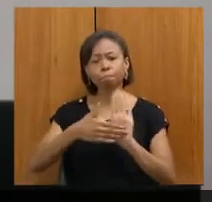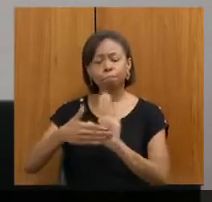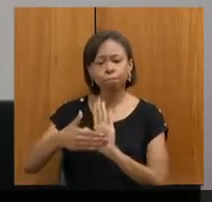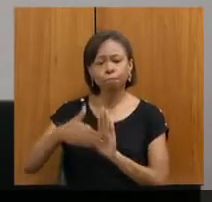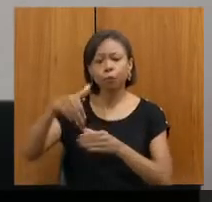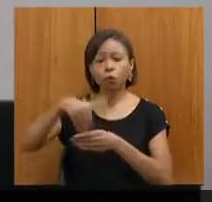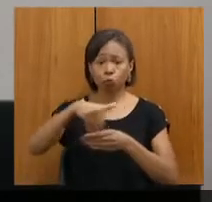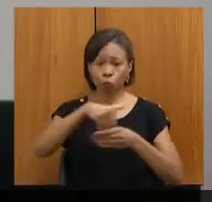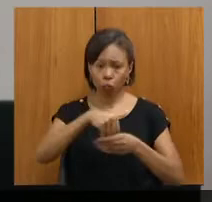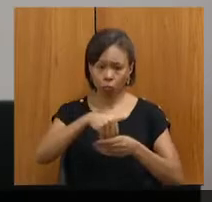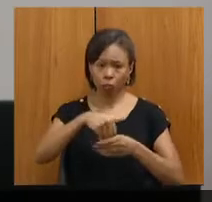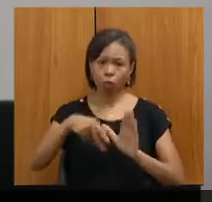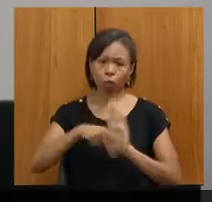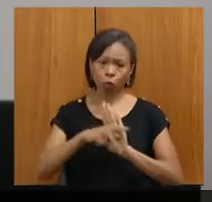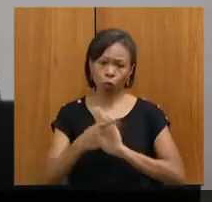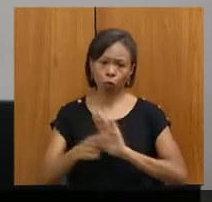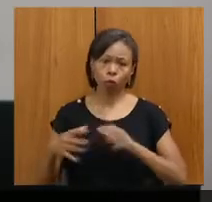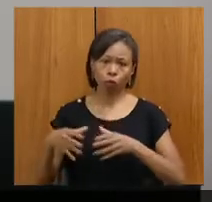comissões